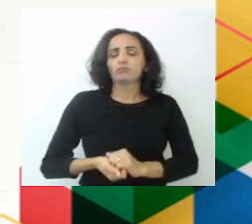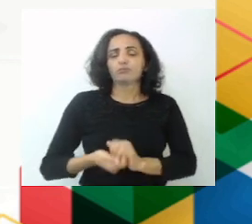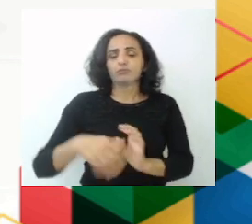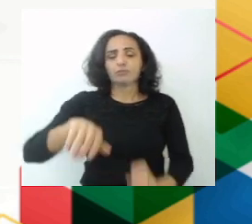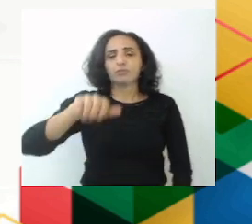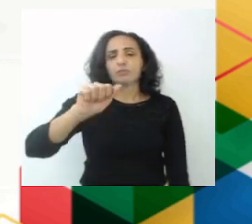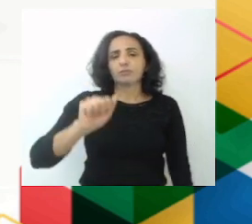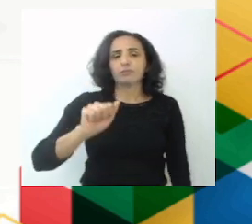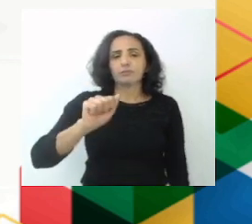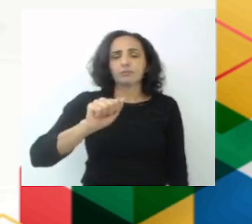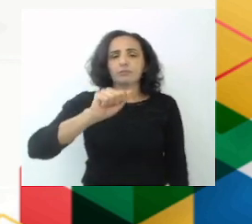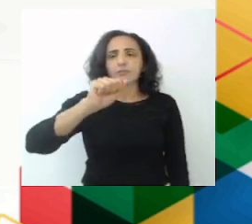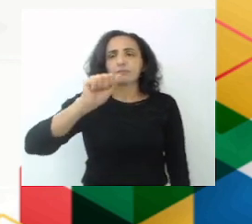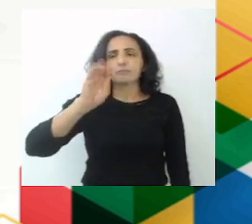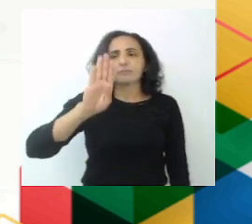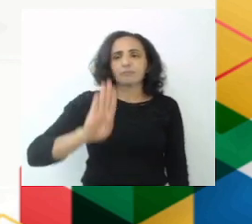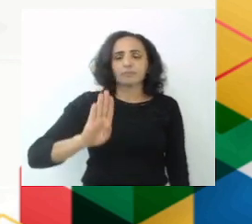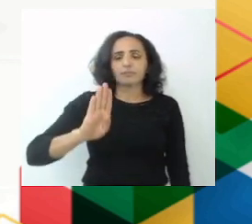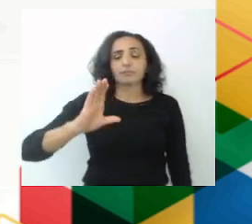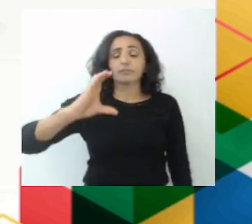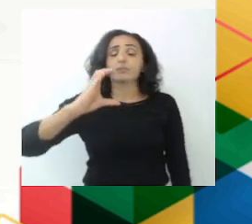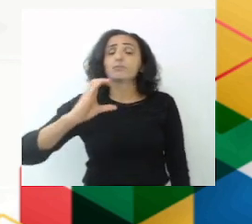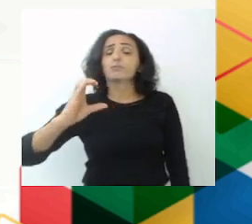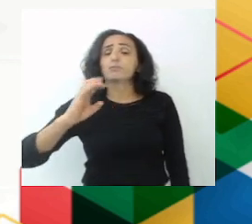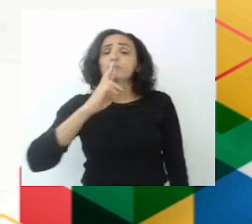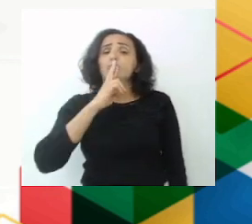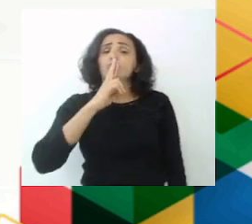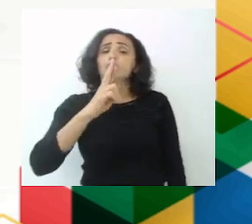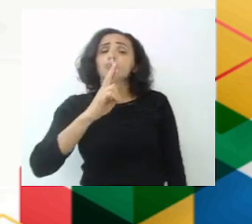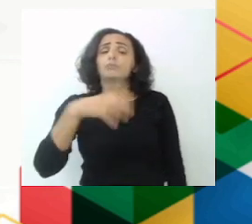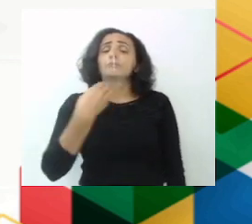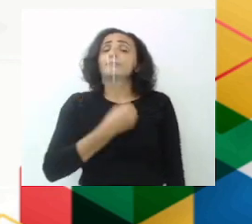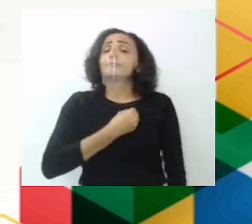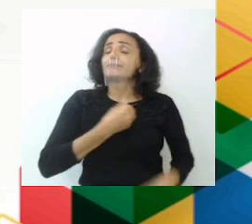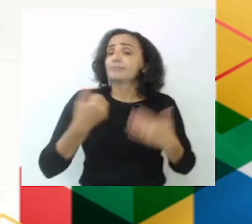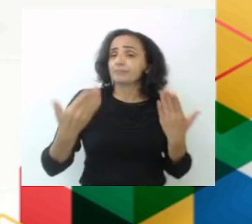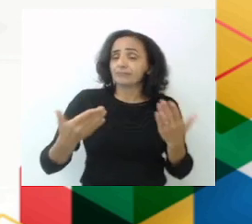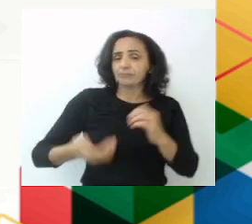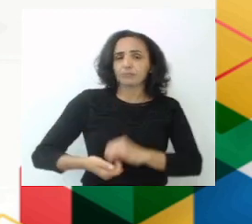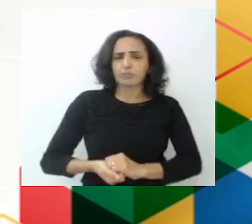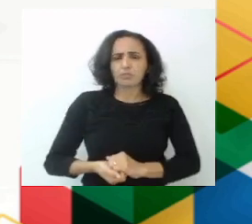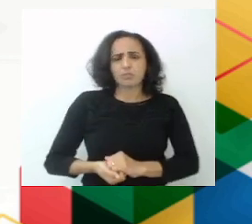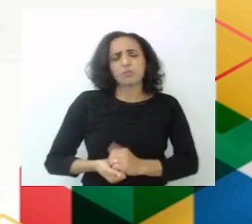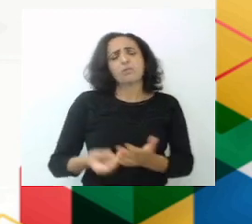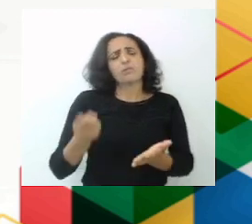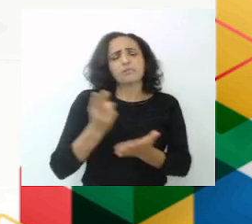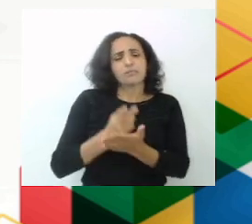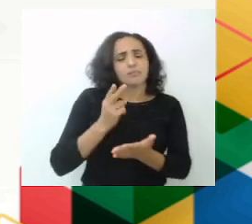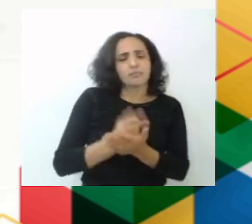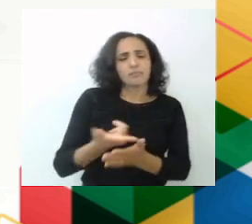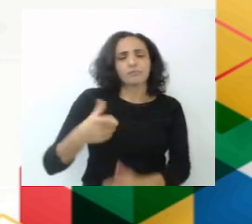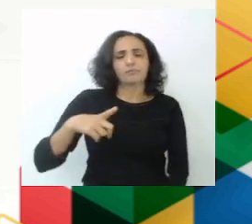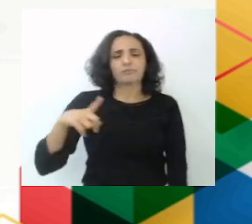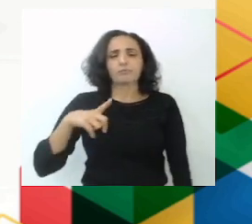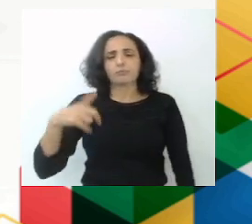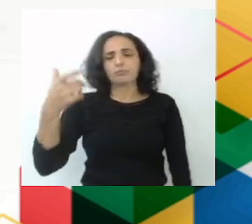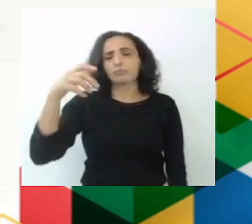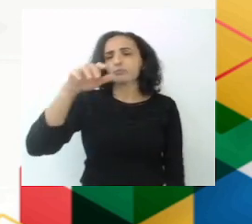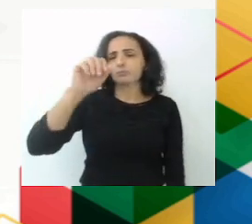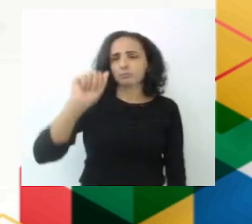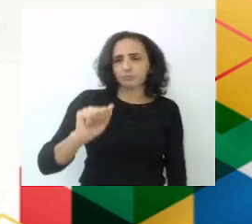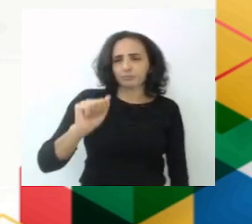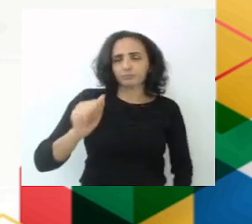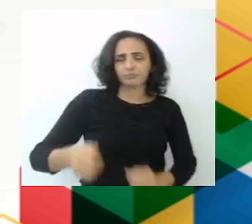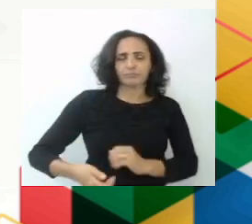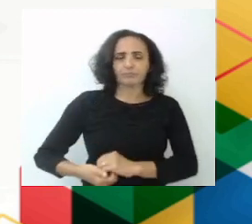a gente quer o B e quer o C. O A sempre vai aparecer. Então, na frente do x ao quadrado. Nesse